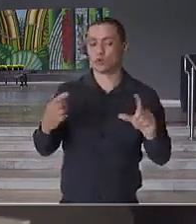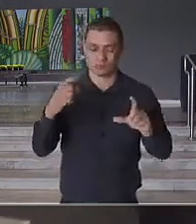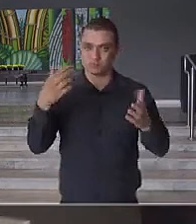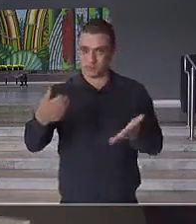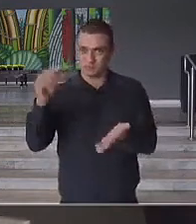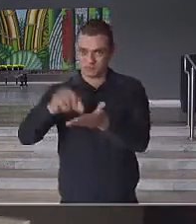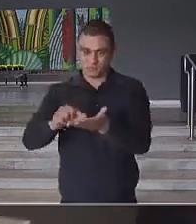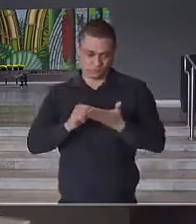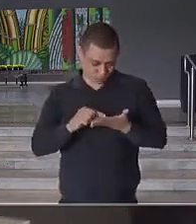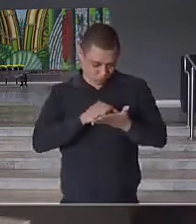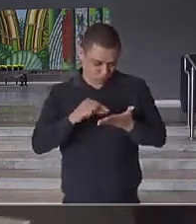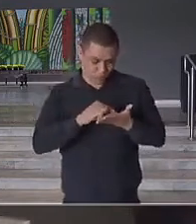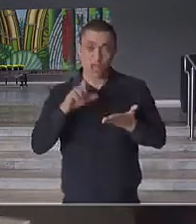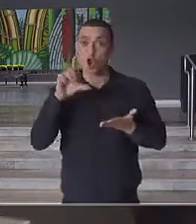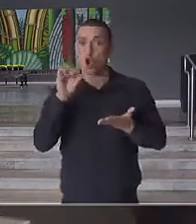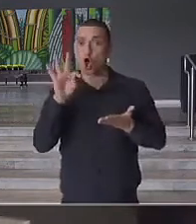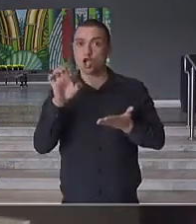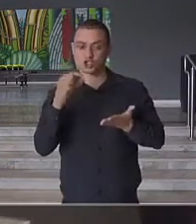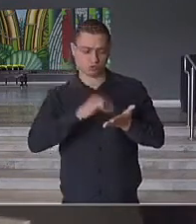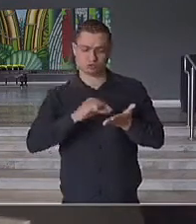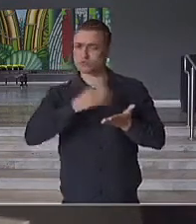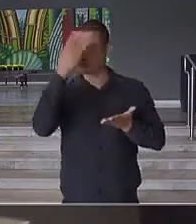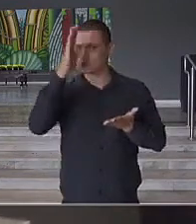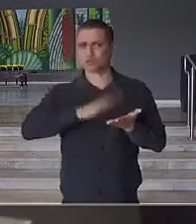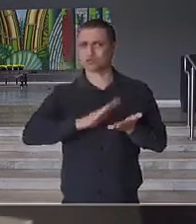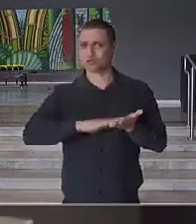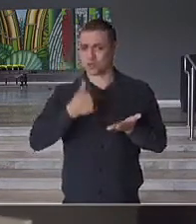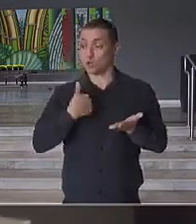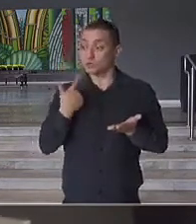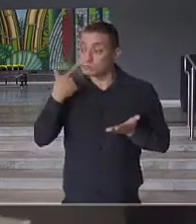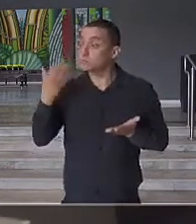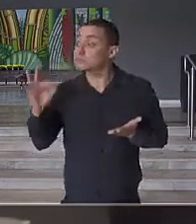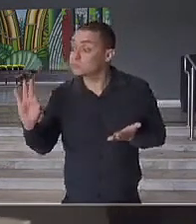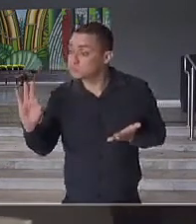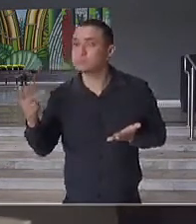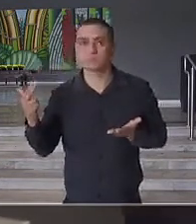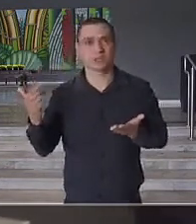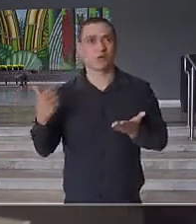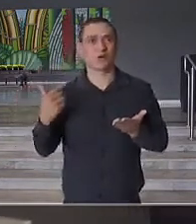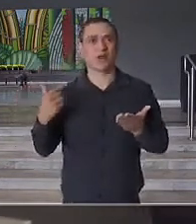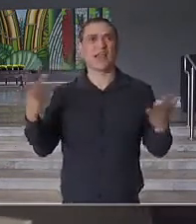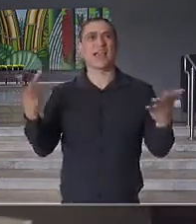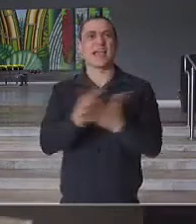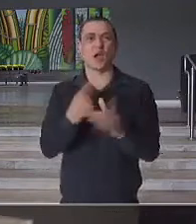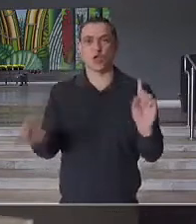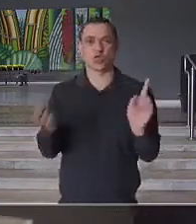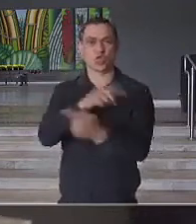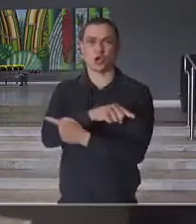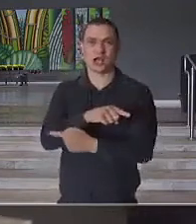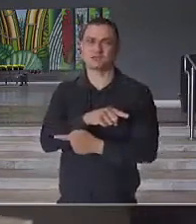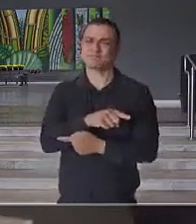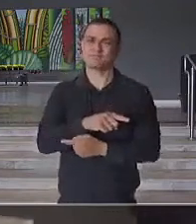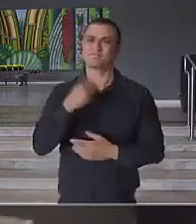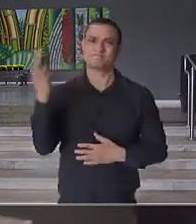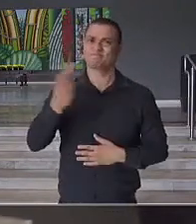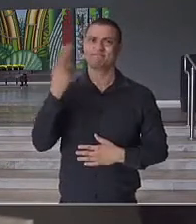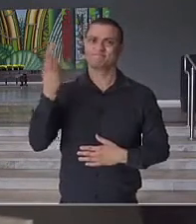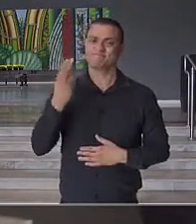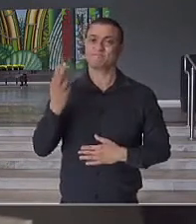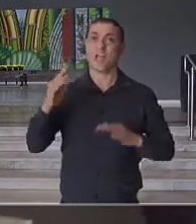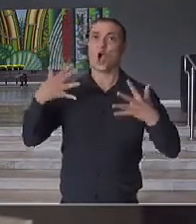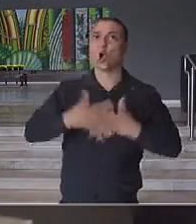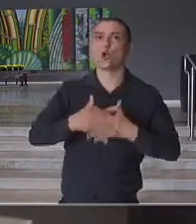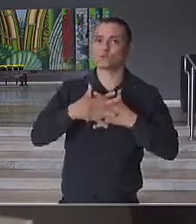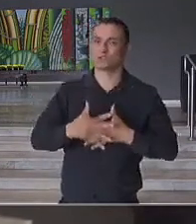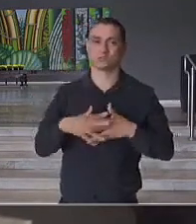utilizada, qual foi o lote da vacina que foi utilizada. Então, não existe a menor possibilidade de ter